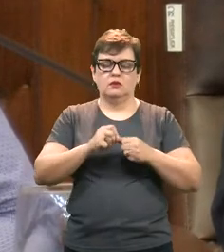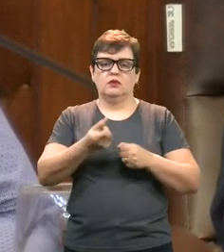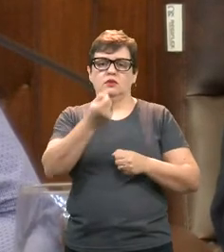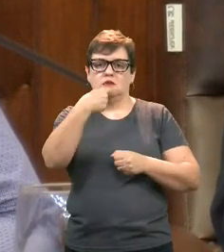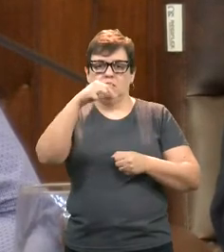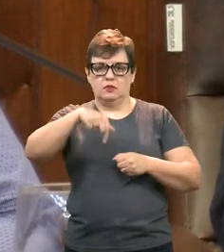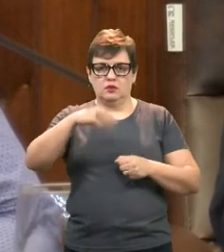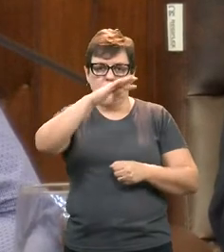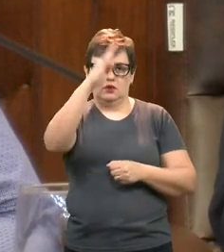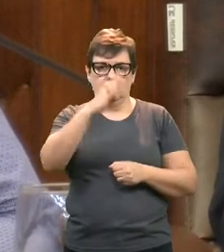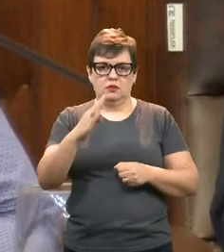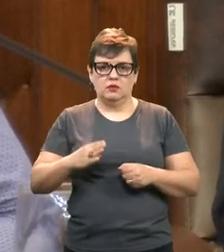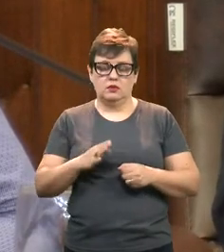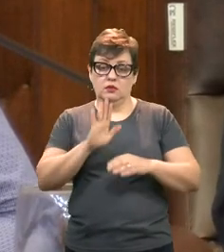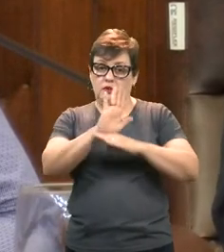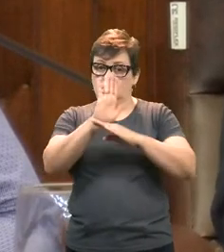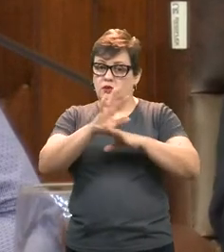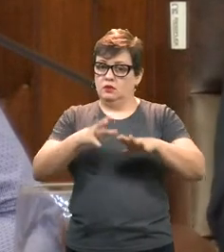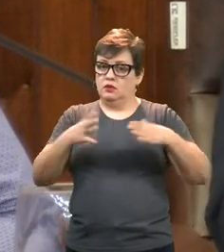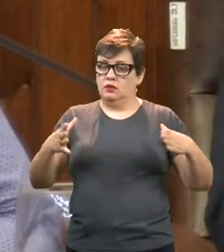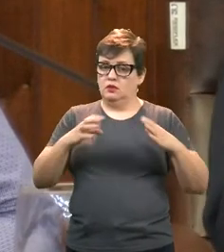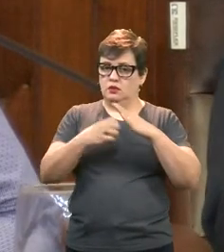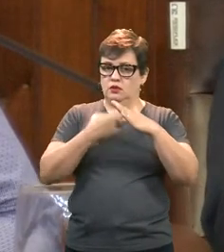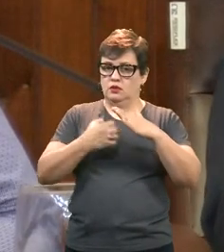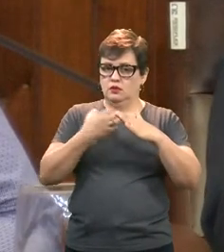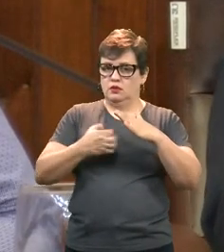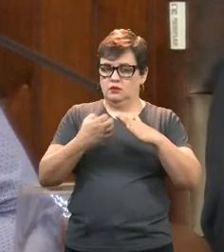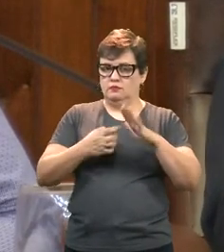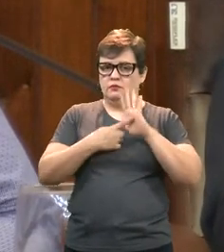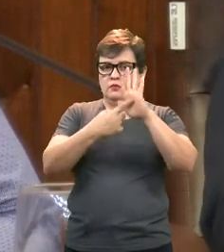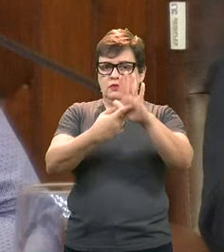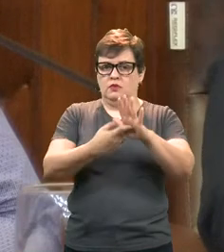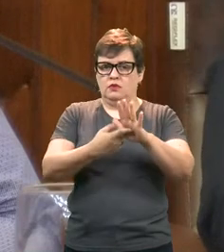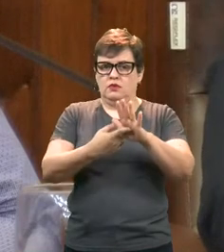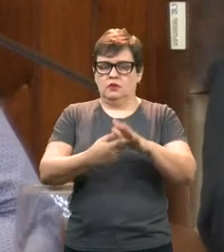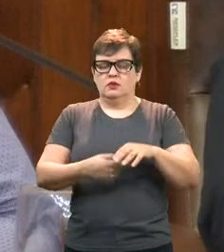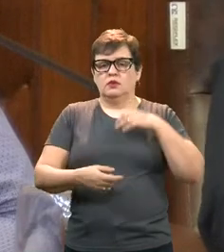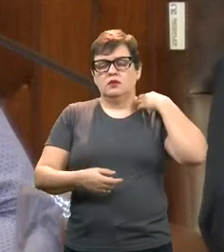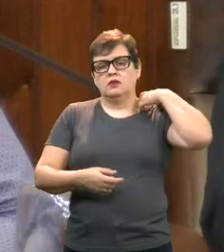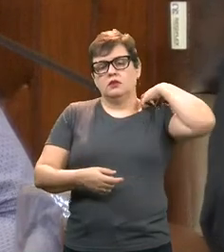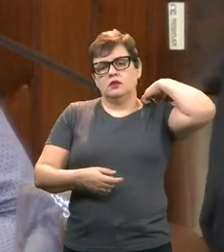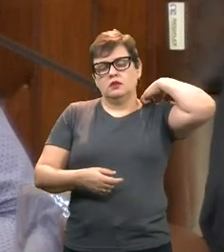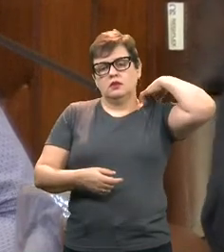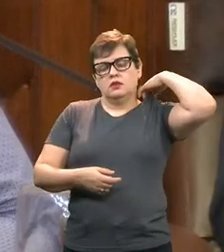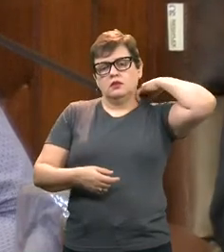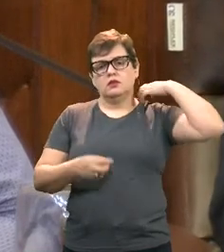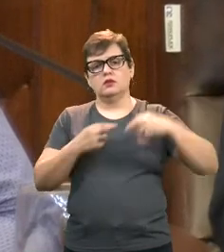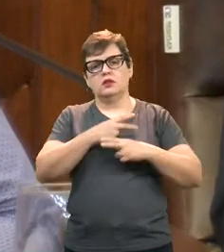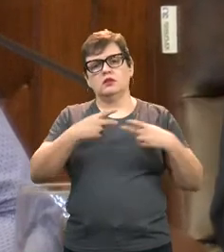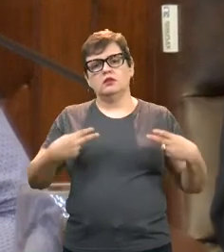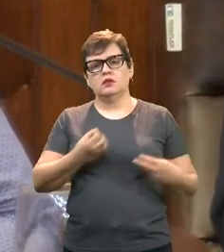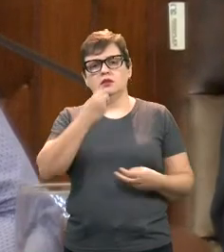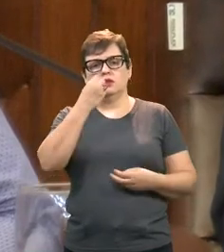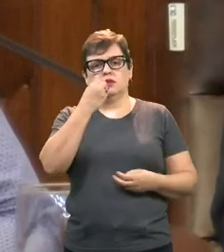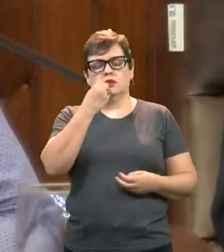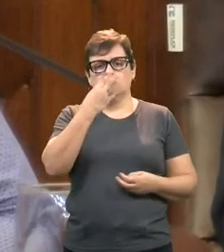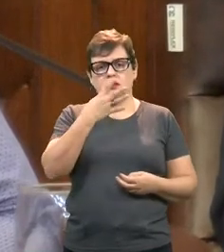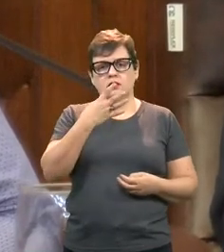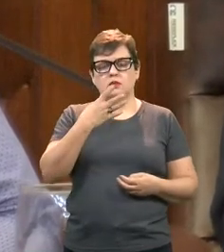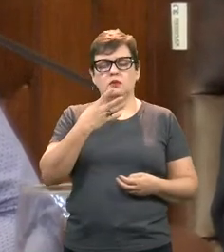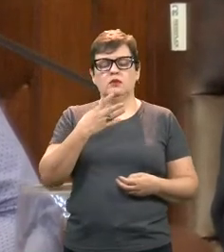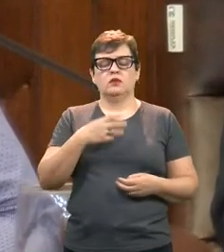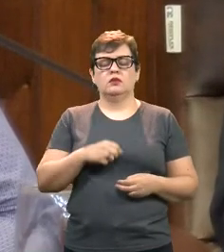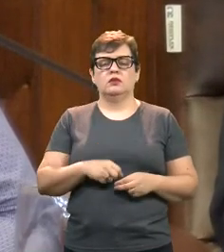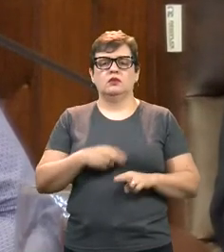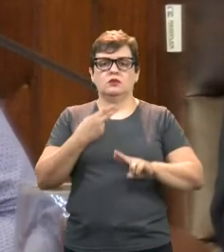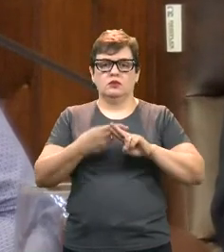grandes empresas. As evidências do êxito no tratamento com a cannabis chocam com os interesses da